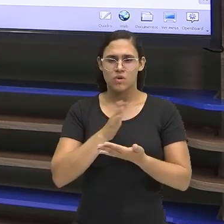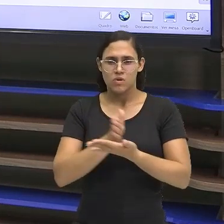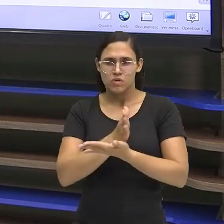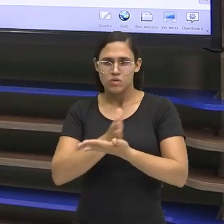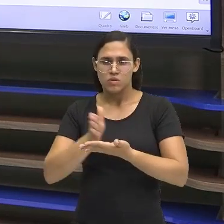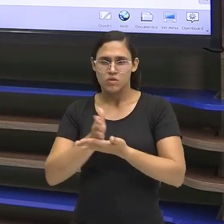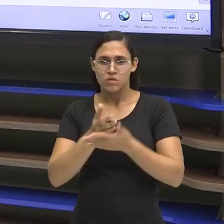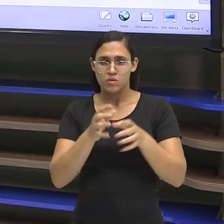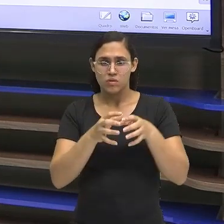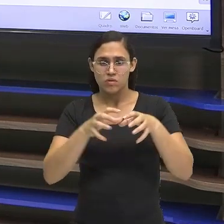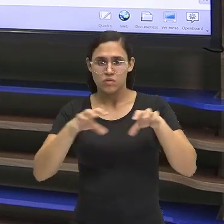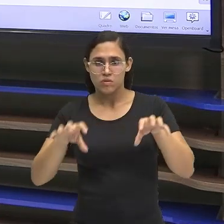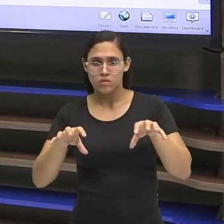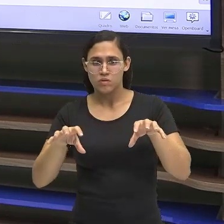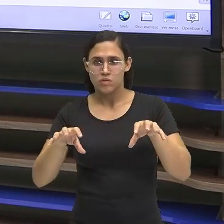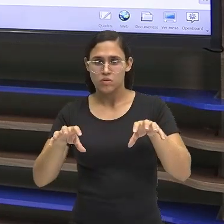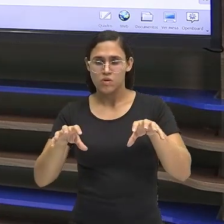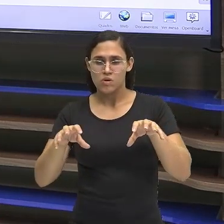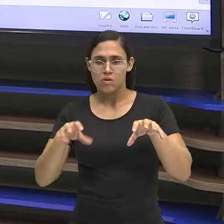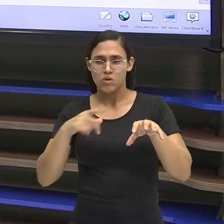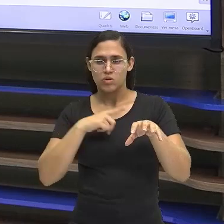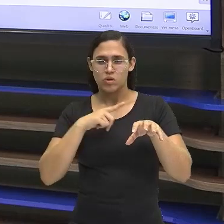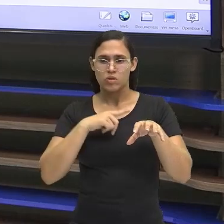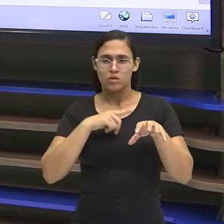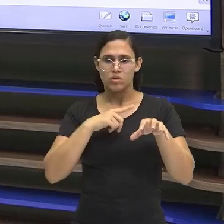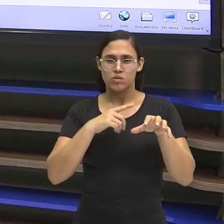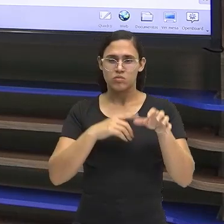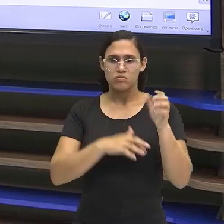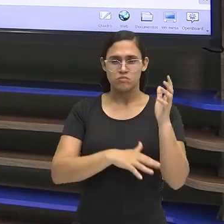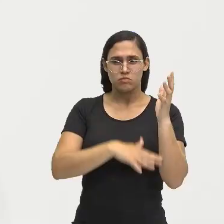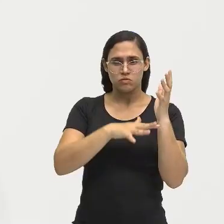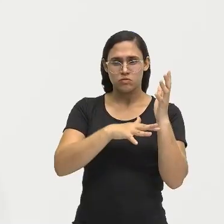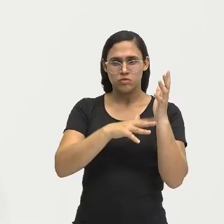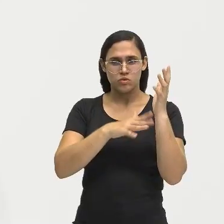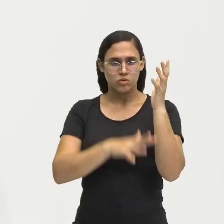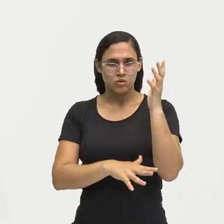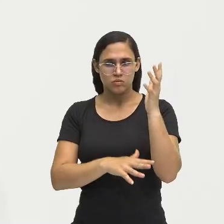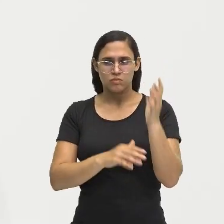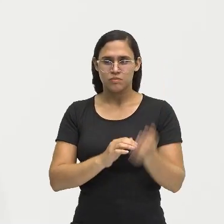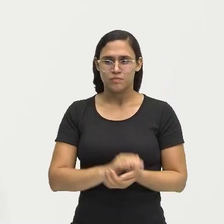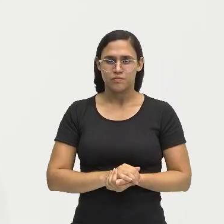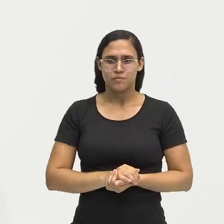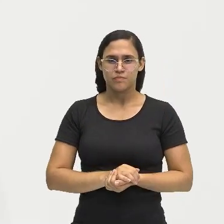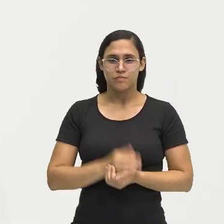em inundável e não inundável. Então, vamos observar o nosso esquema.